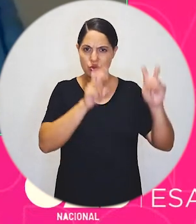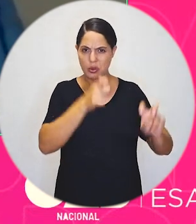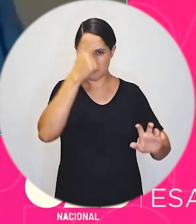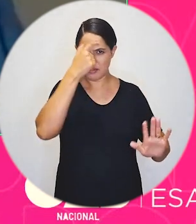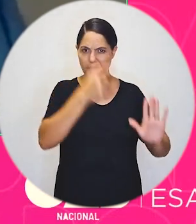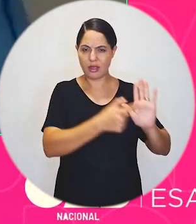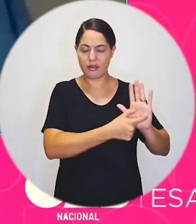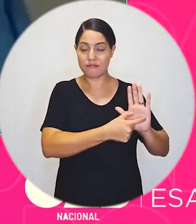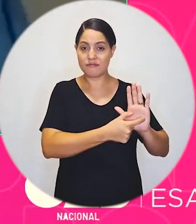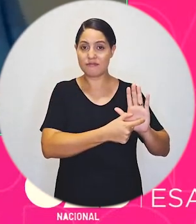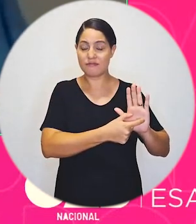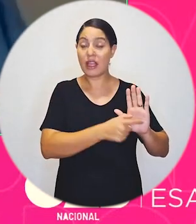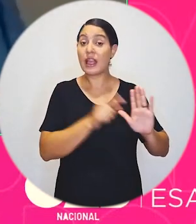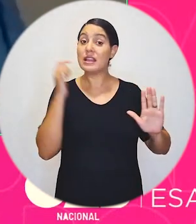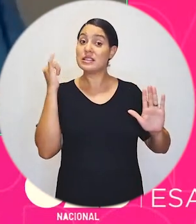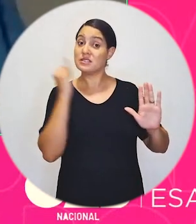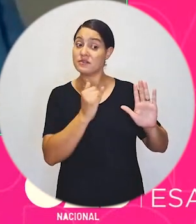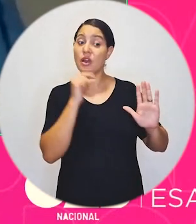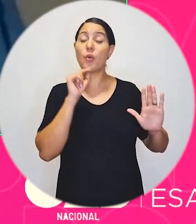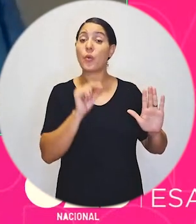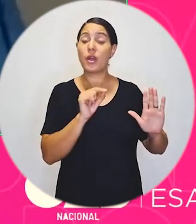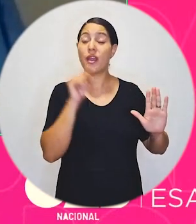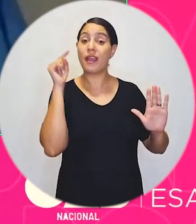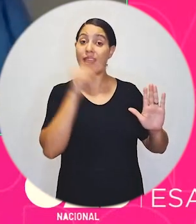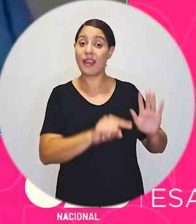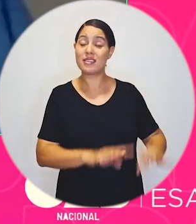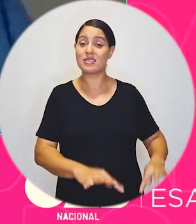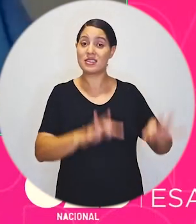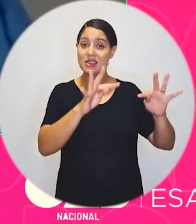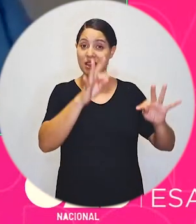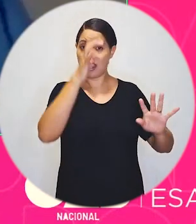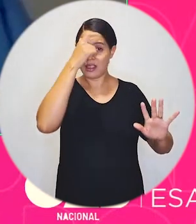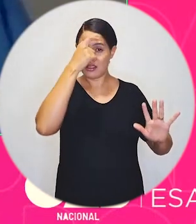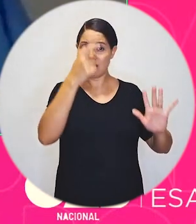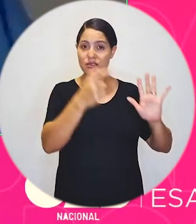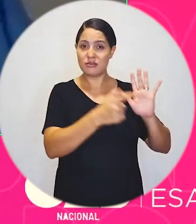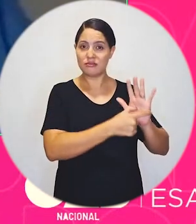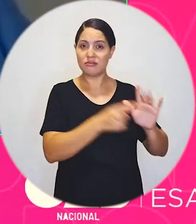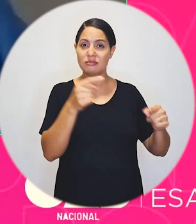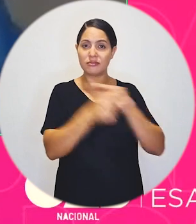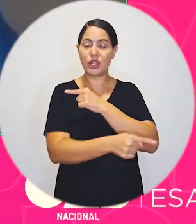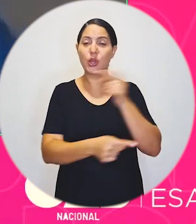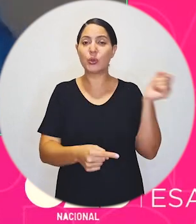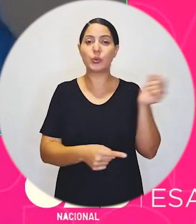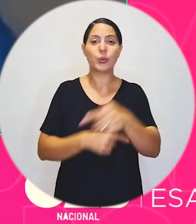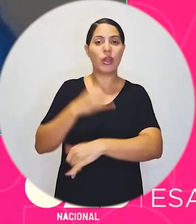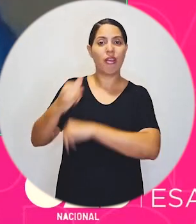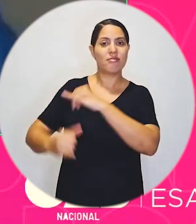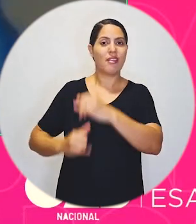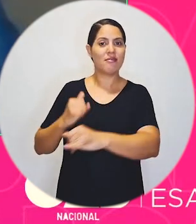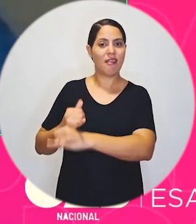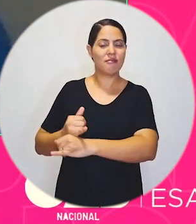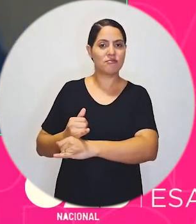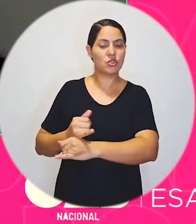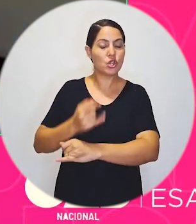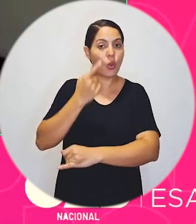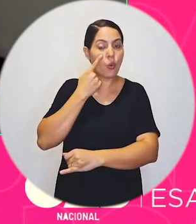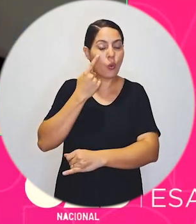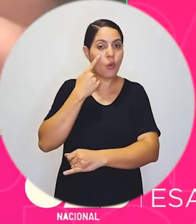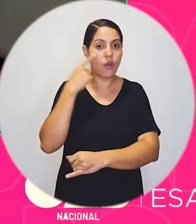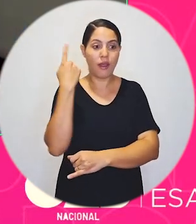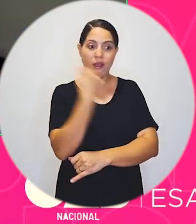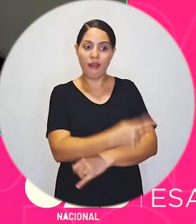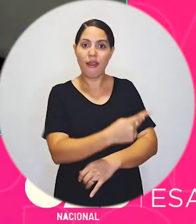assunto costuma dizer que essa tecnologia é mais disruptiva que a internet. Ou seja,